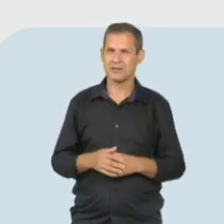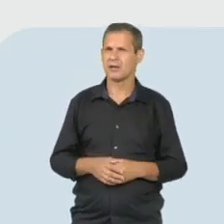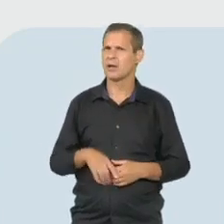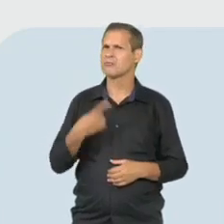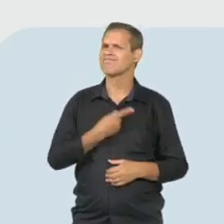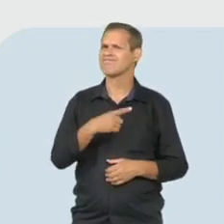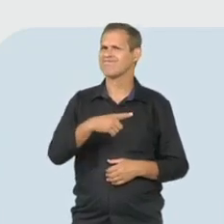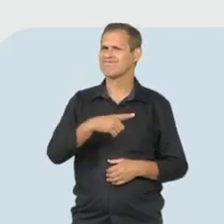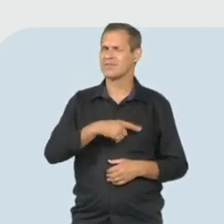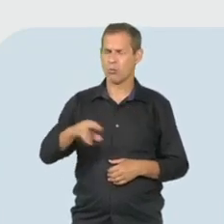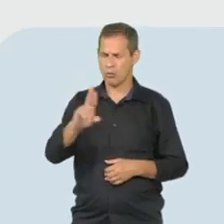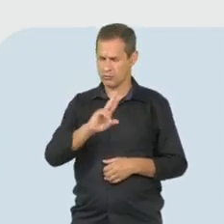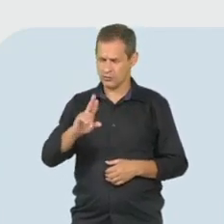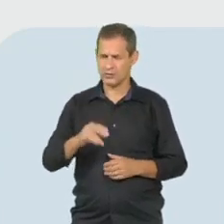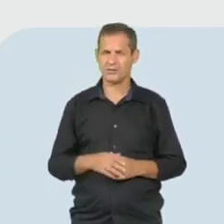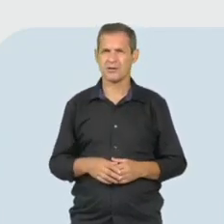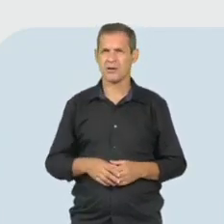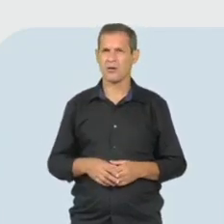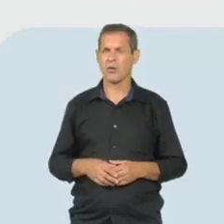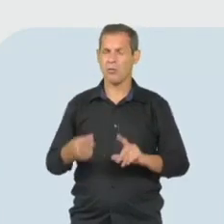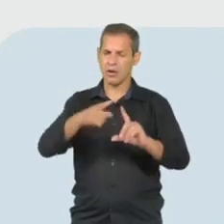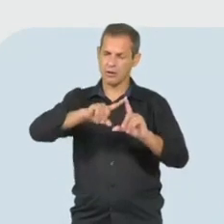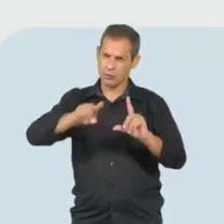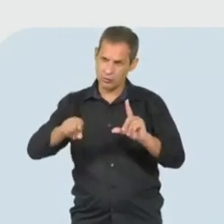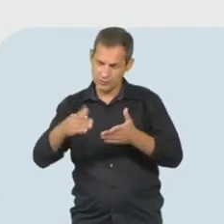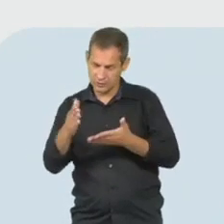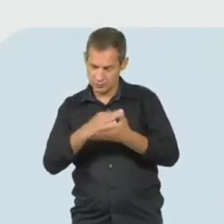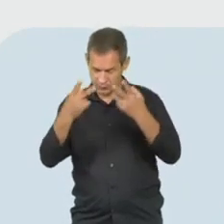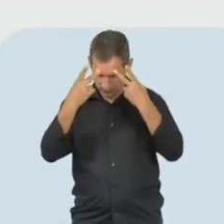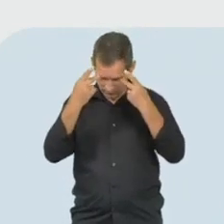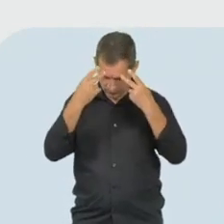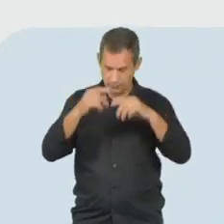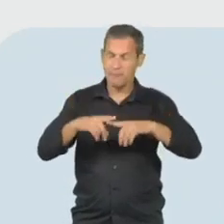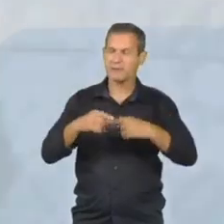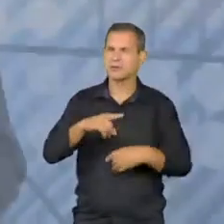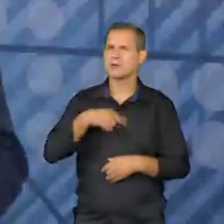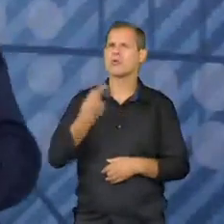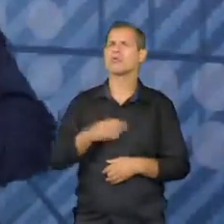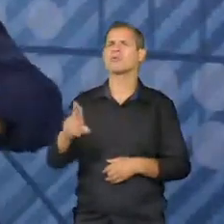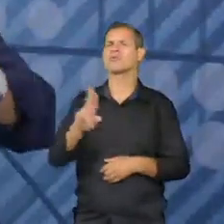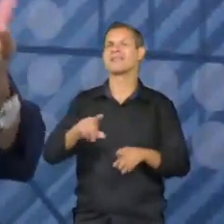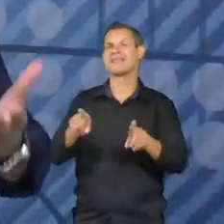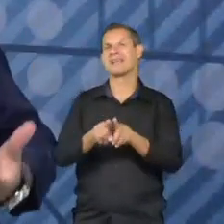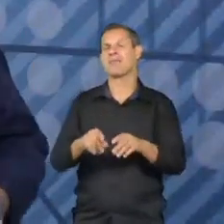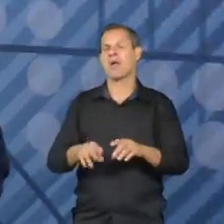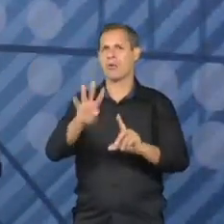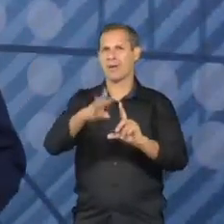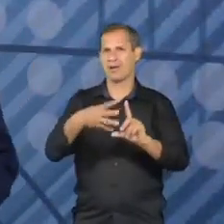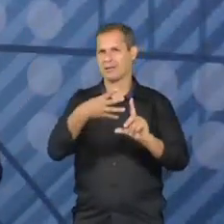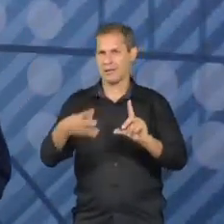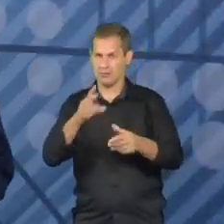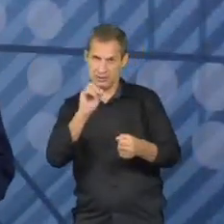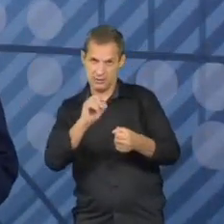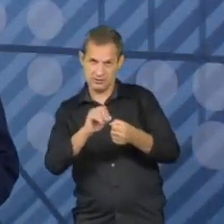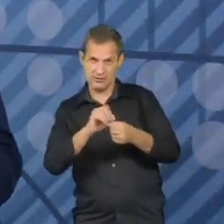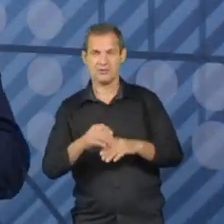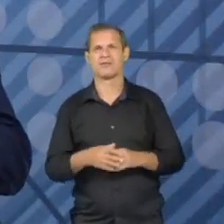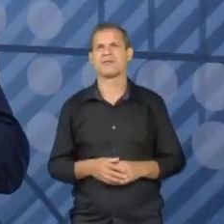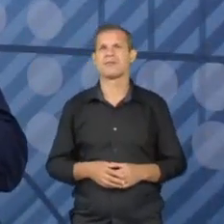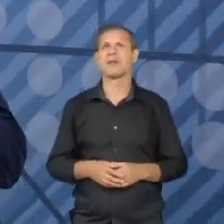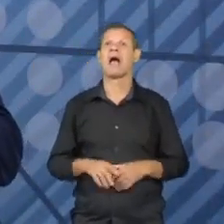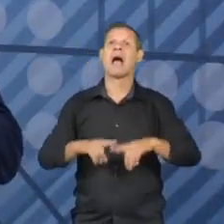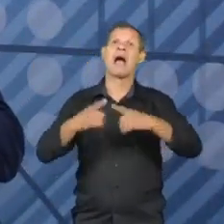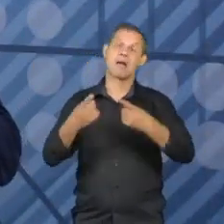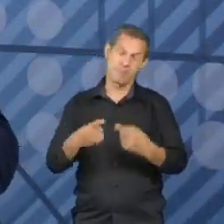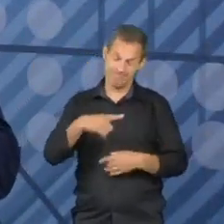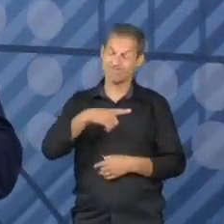gente está utilizando uma curva de distribuição normal, nós estamos utilizando uma tabela para fazer isso, mas